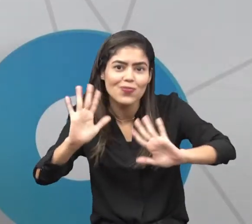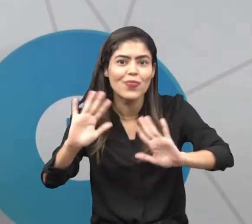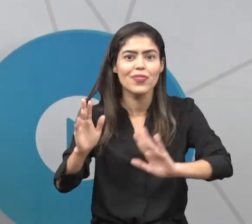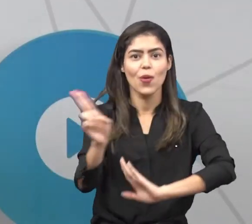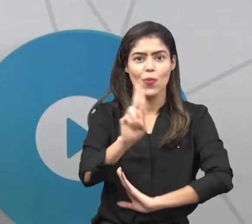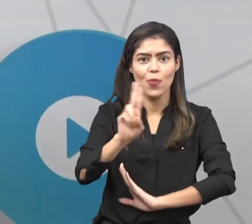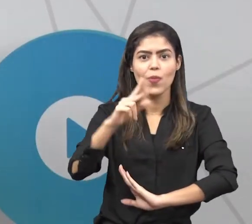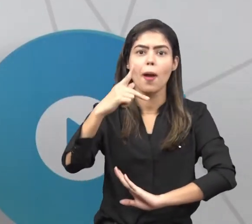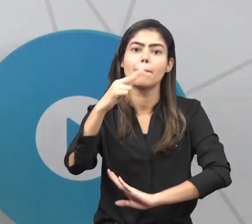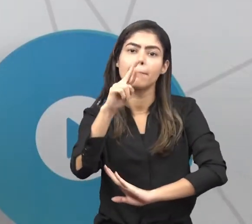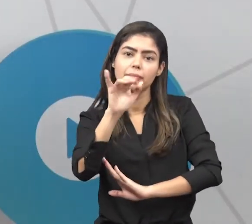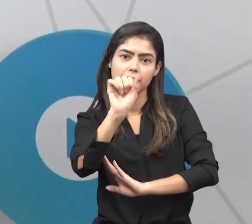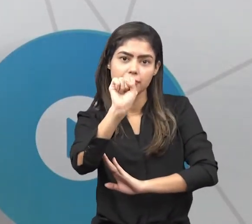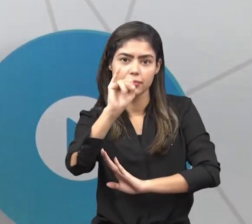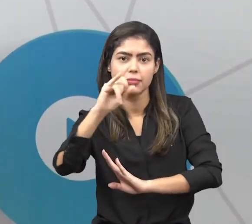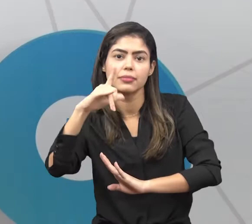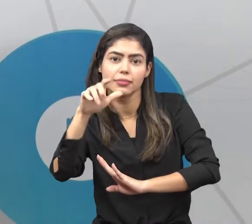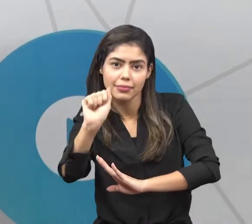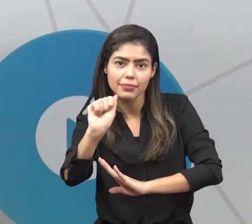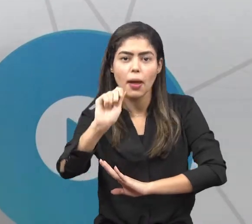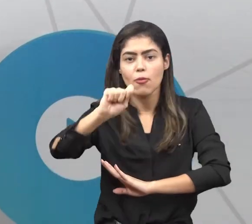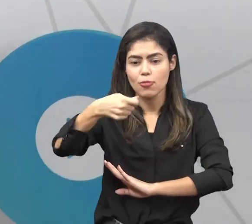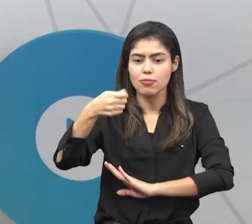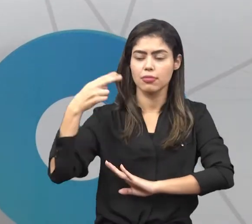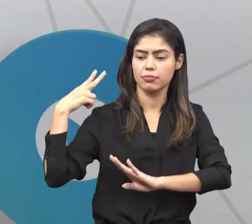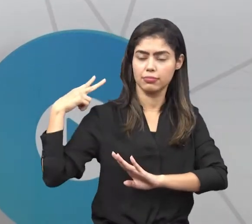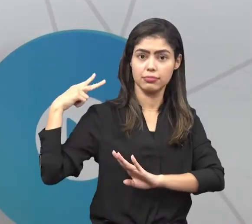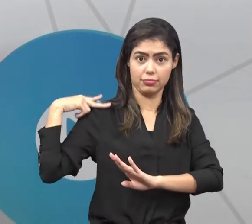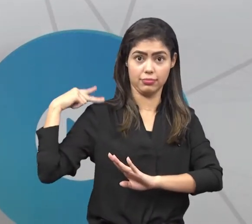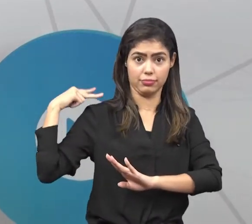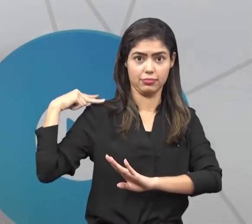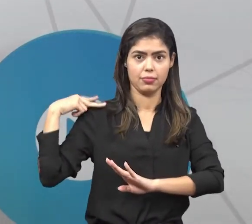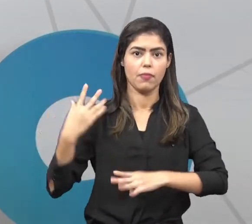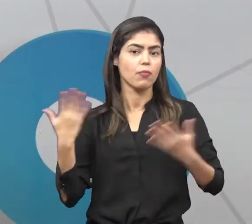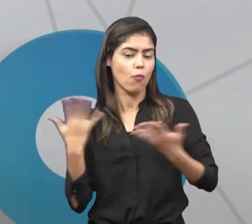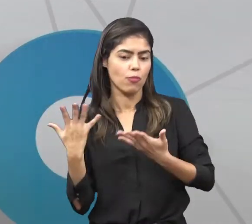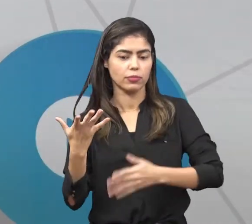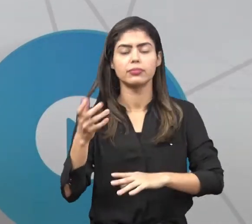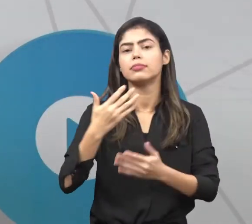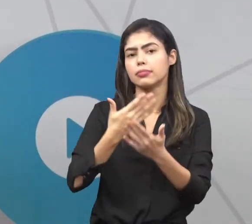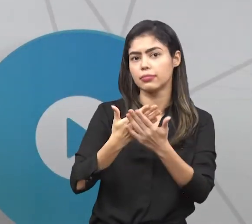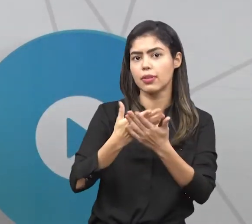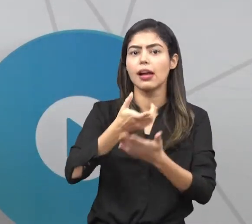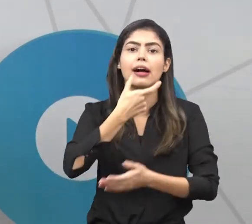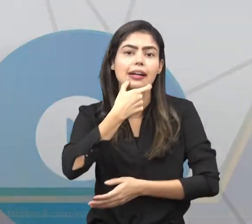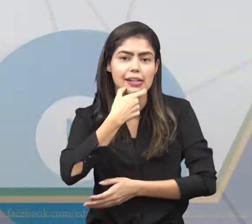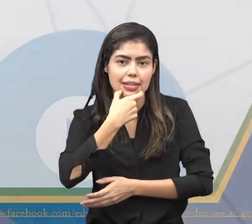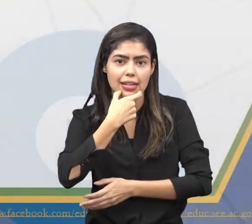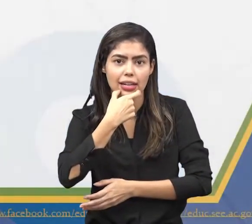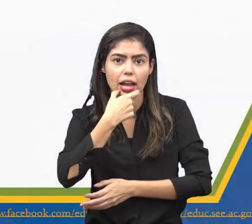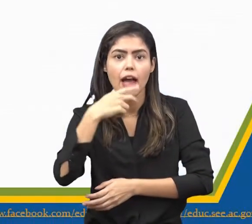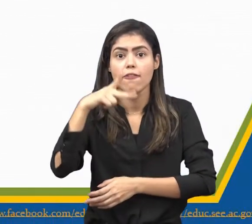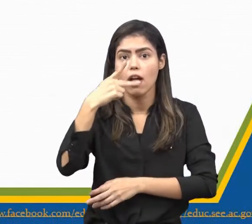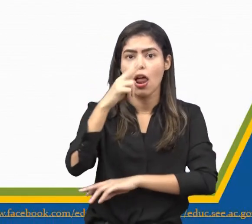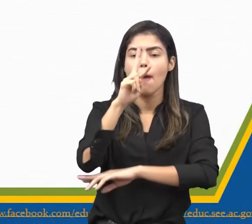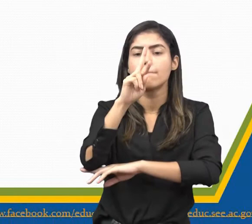Olá, meu nome é professora Priscila e hoje nós vamos ter uma aula de inglês que fala sobre